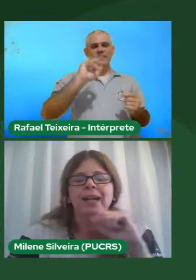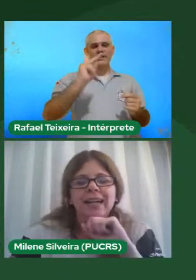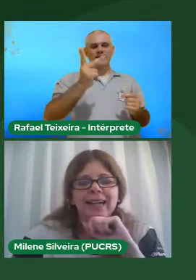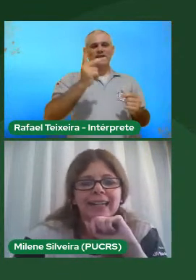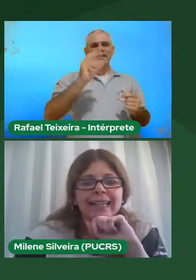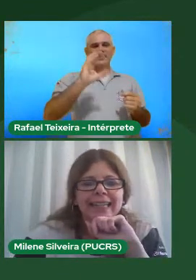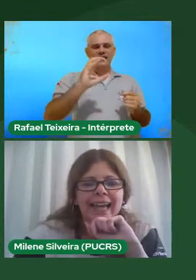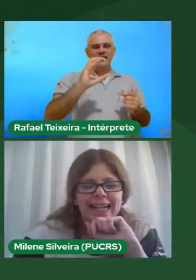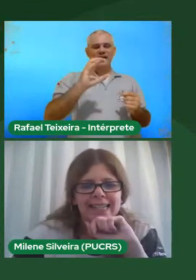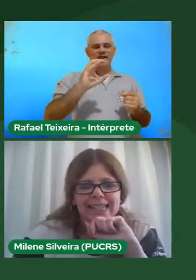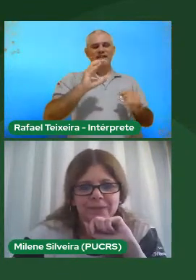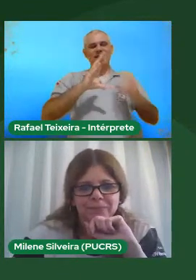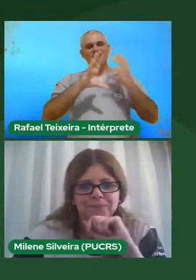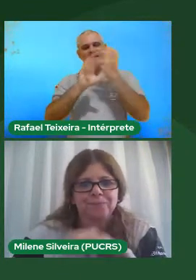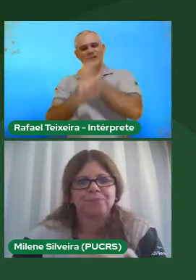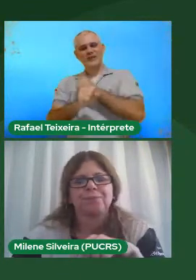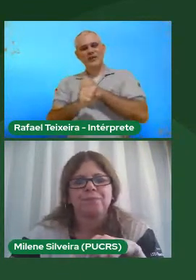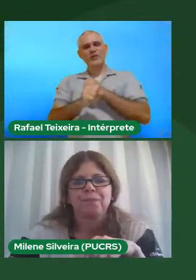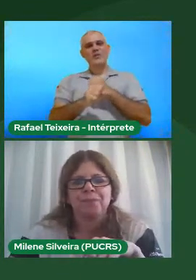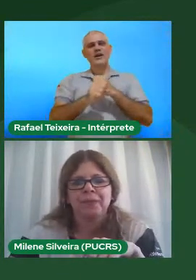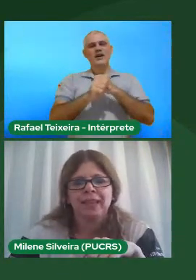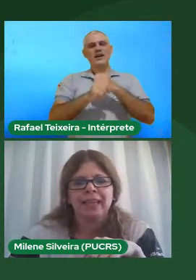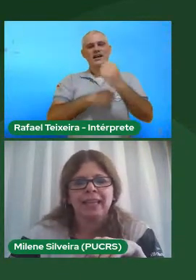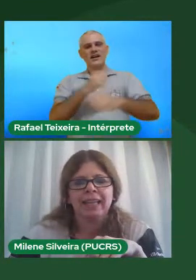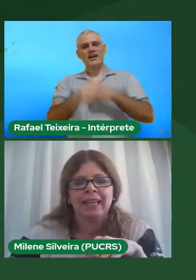primeiro IHC.